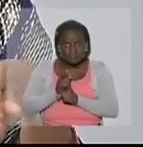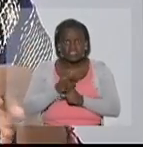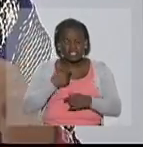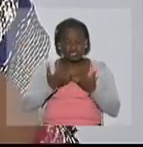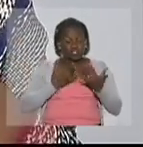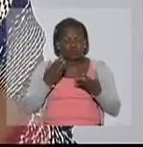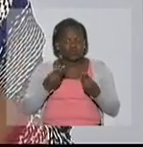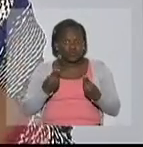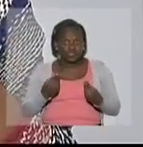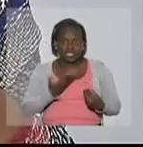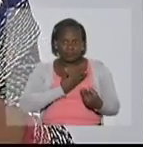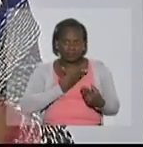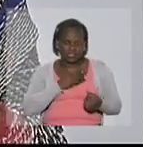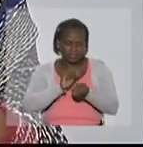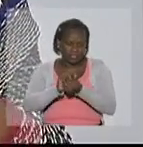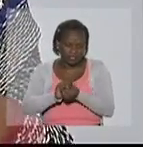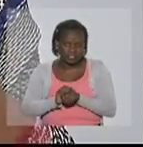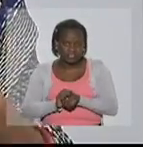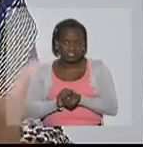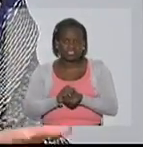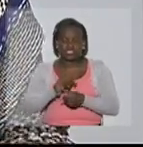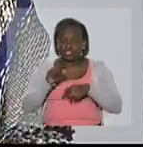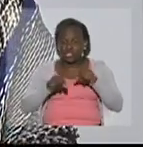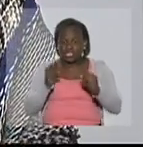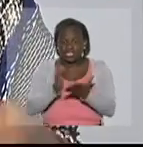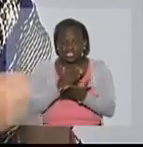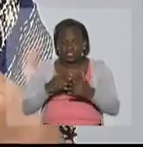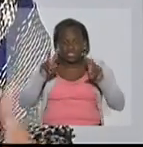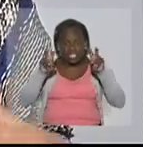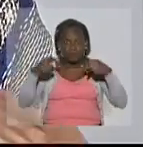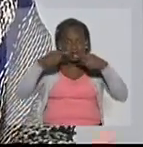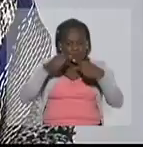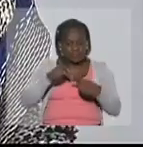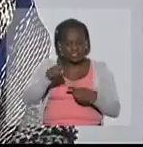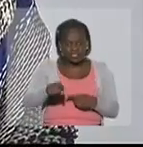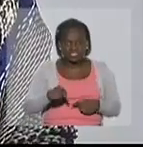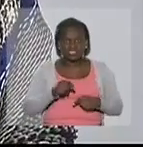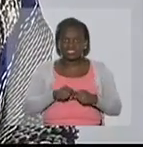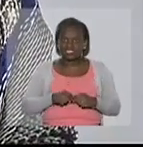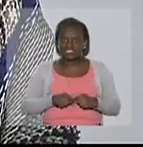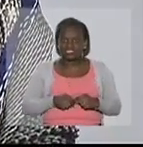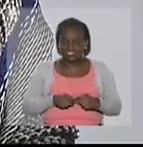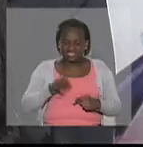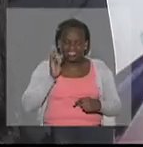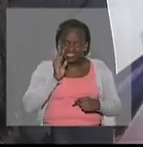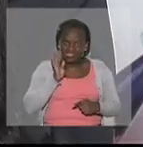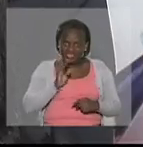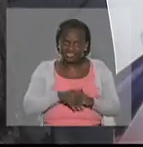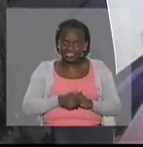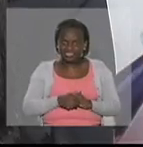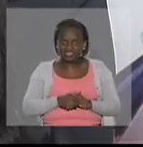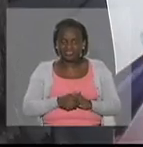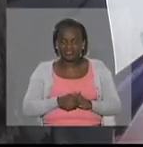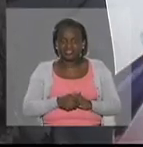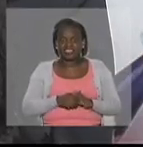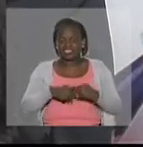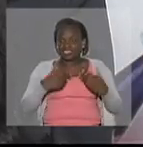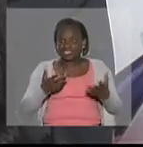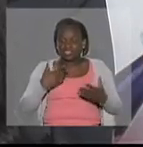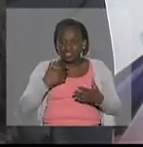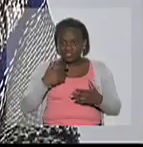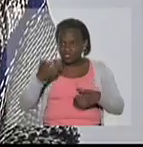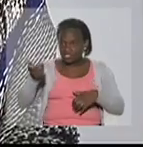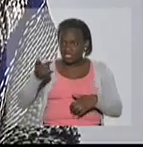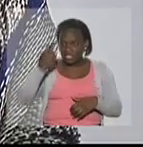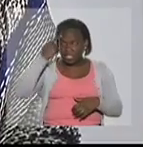me lembro que eu jogava muito esse jogo com os amigos e aí escolhia livros nessa temática Olha que barato gente muito legal